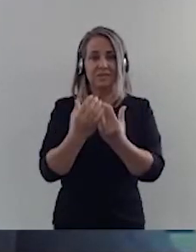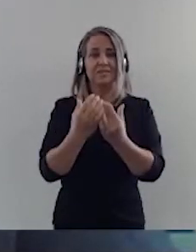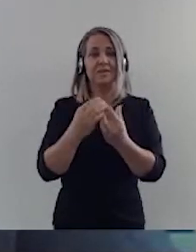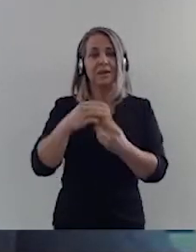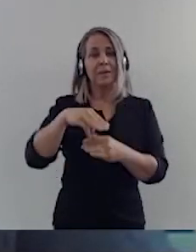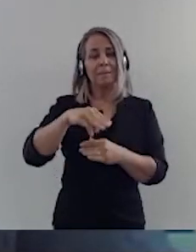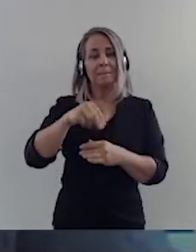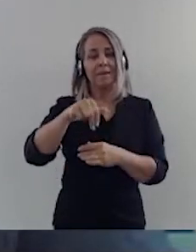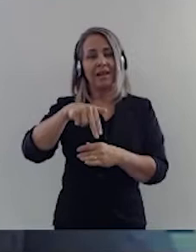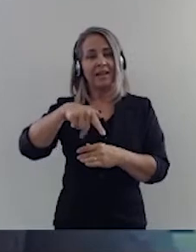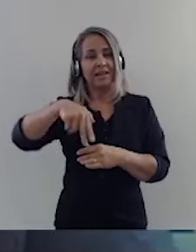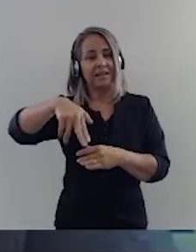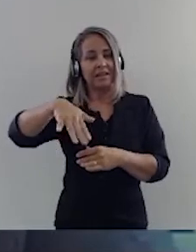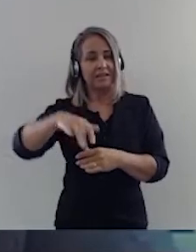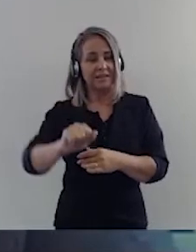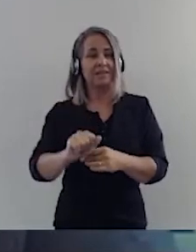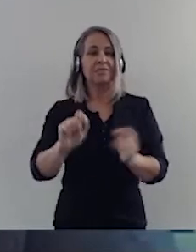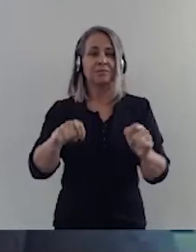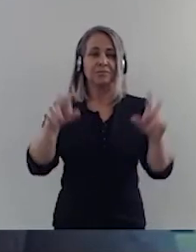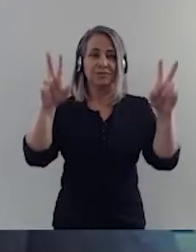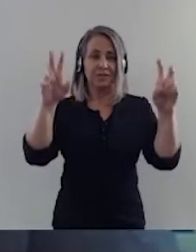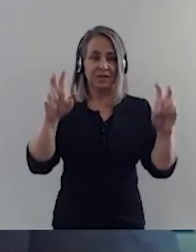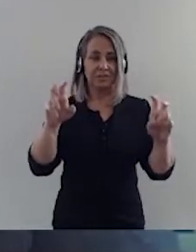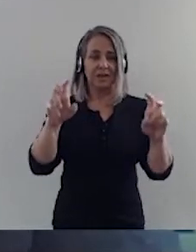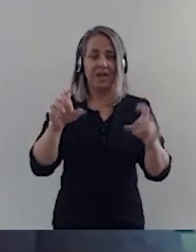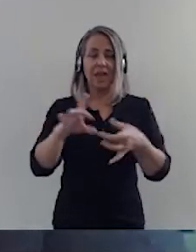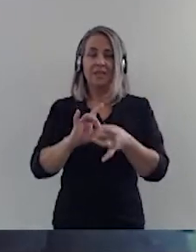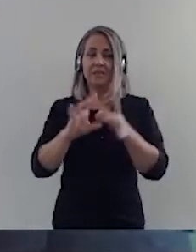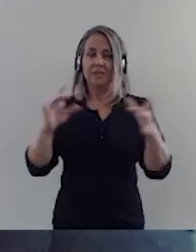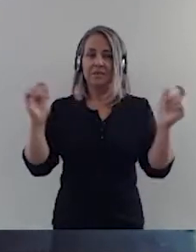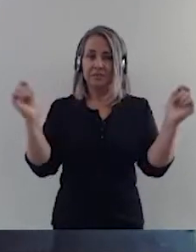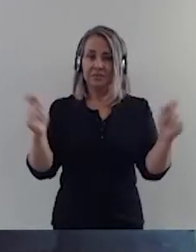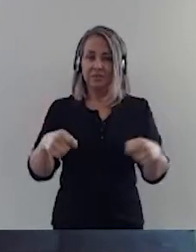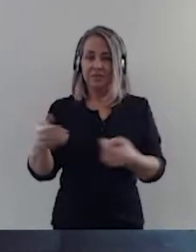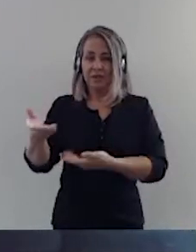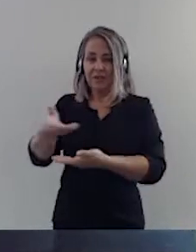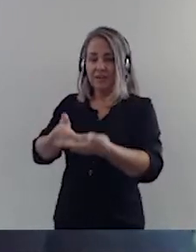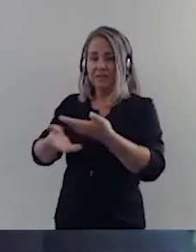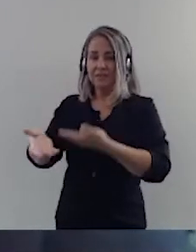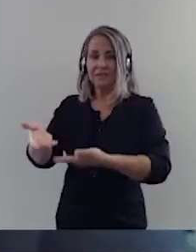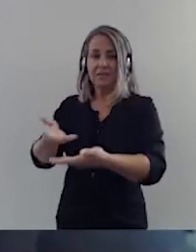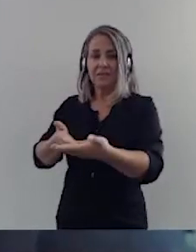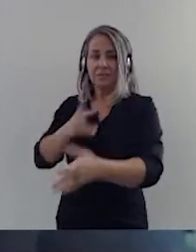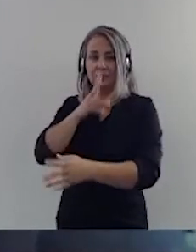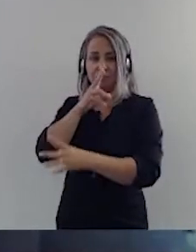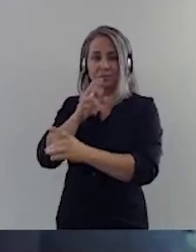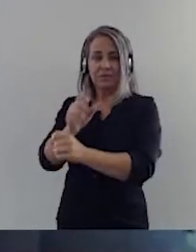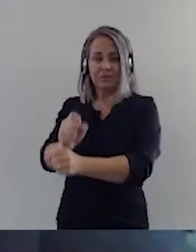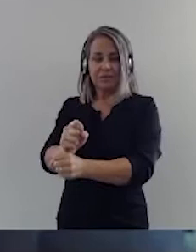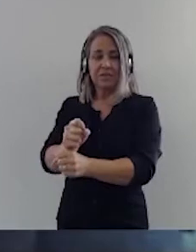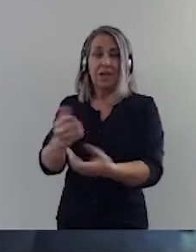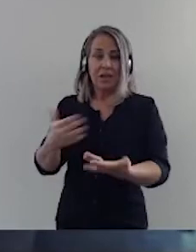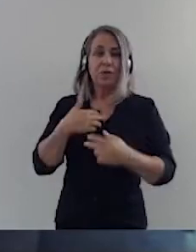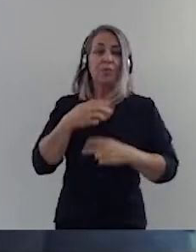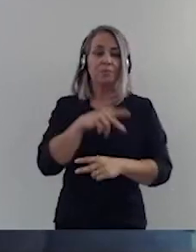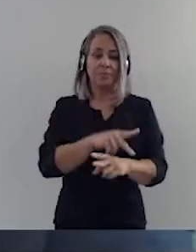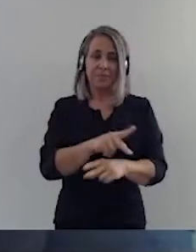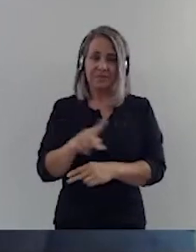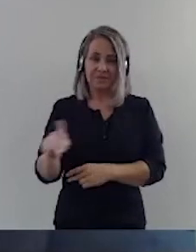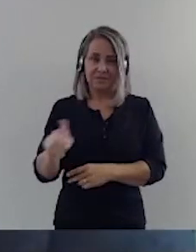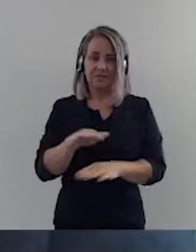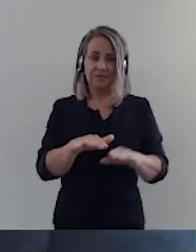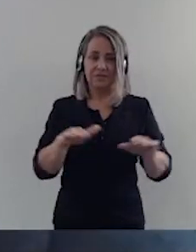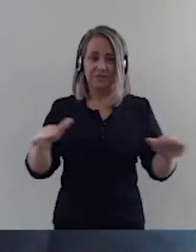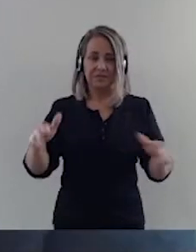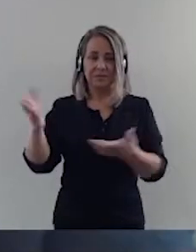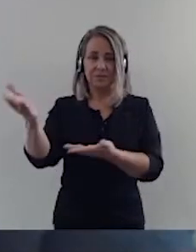A Democracia Possível e a Relação entre os Poderes. Como presidente desta mesa,